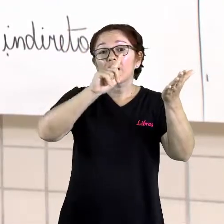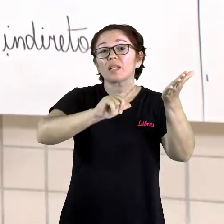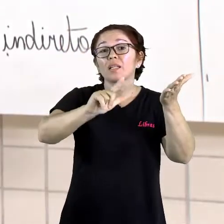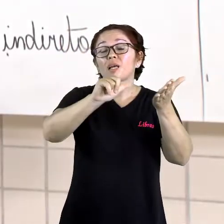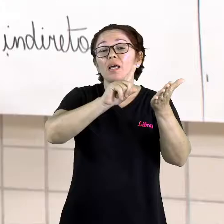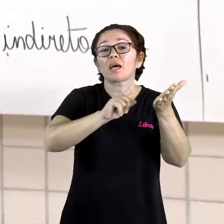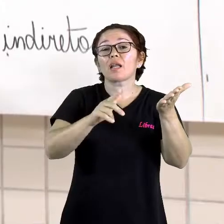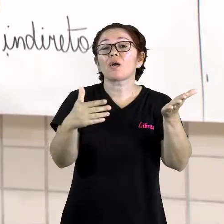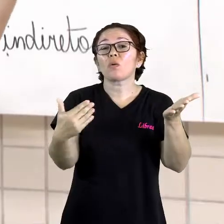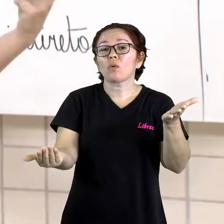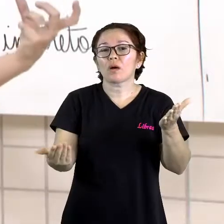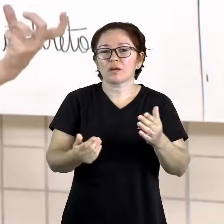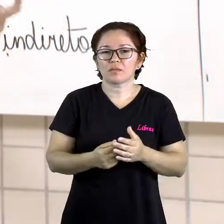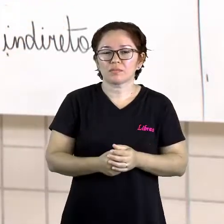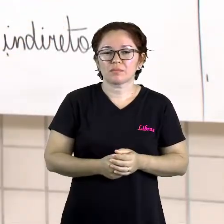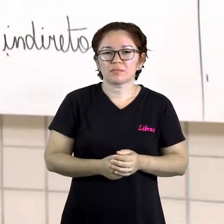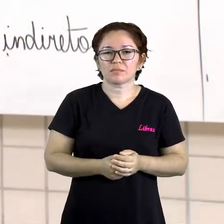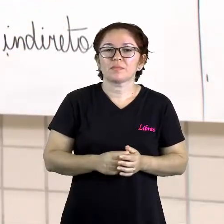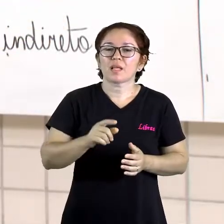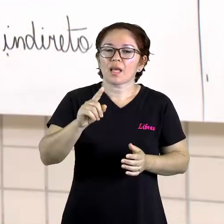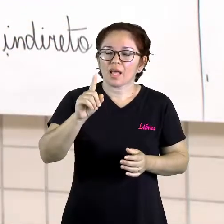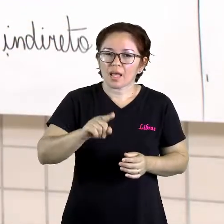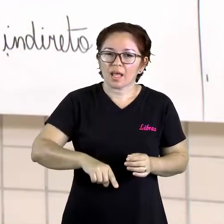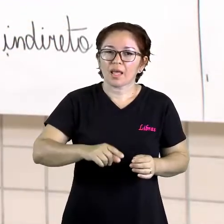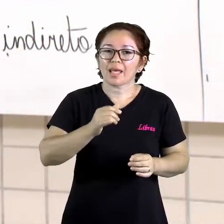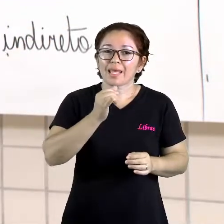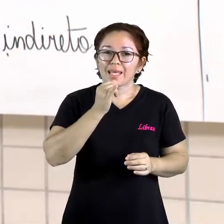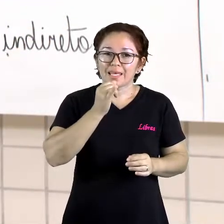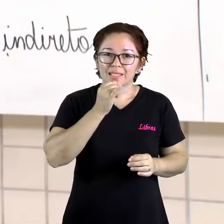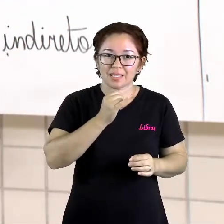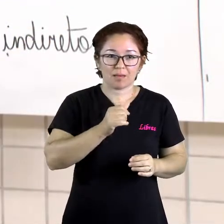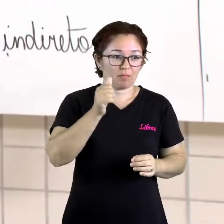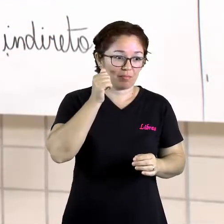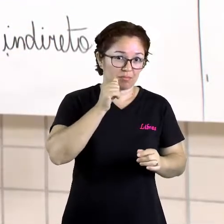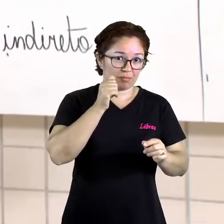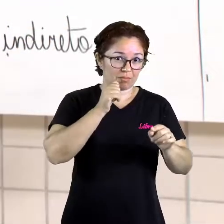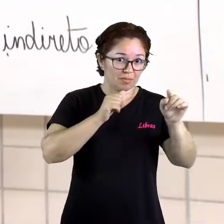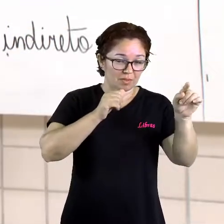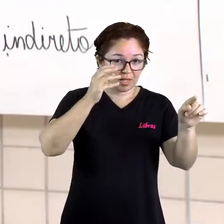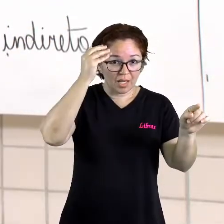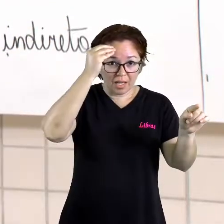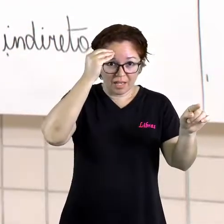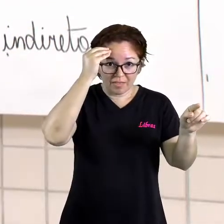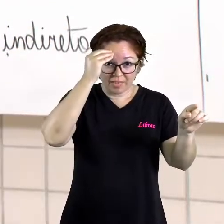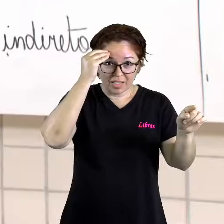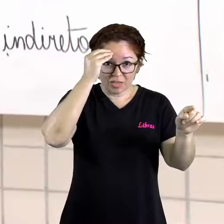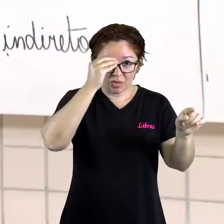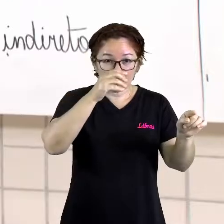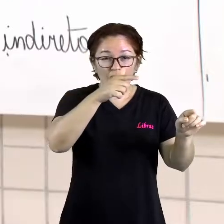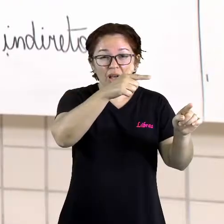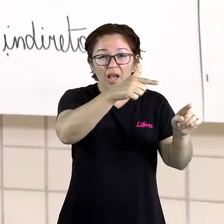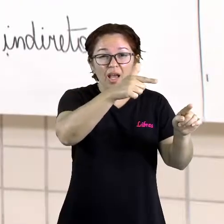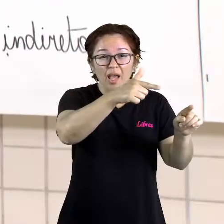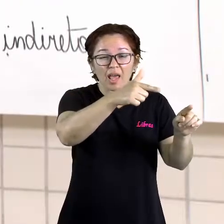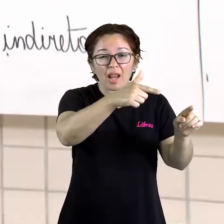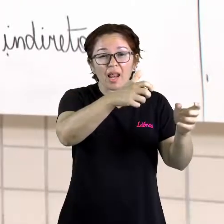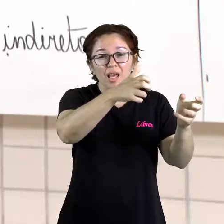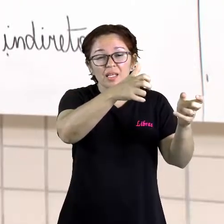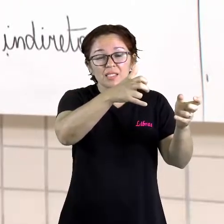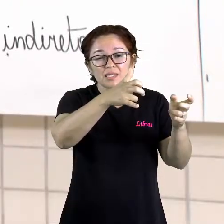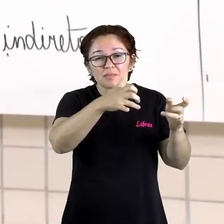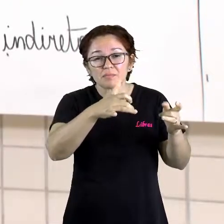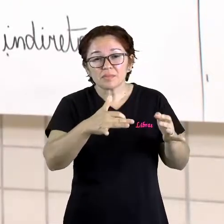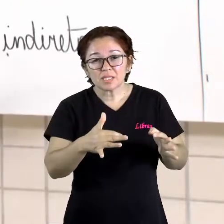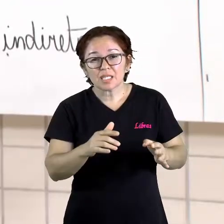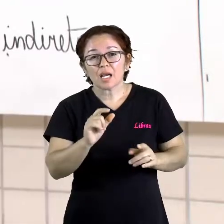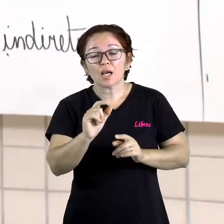está contando as lembranças. A senhora que deu a entrevista para ele, ela falou hoje pela manhã.